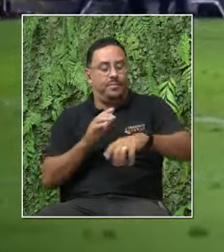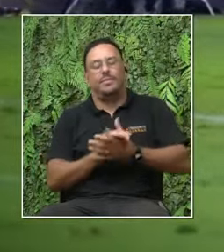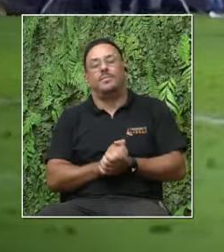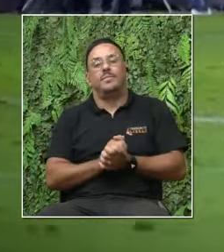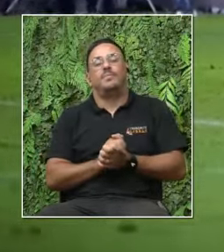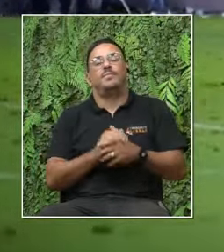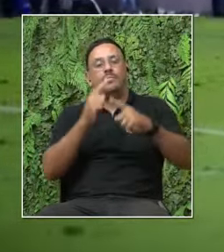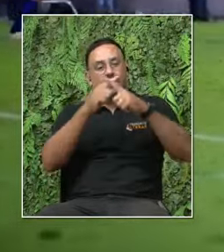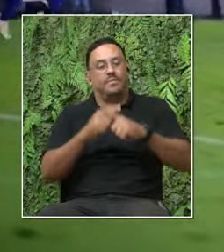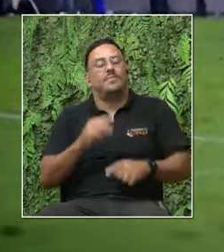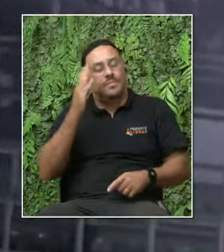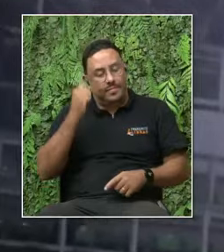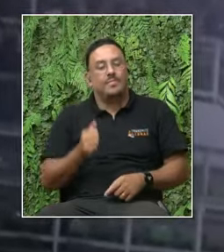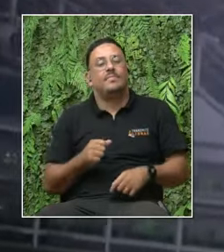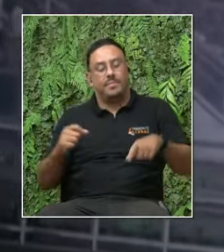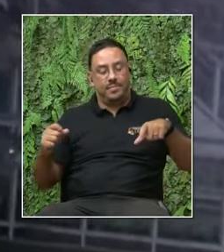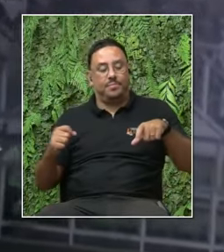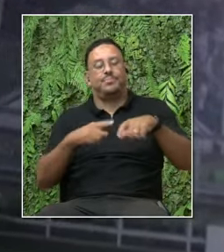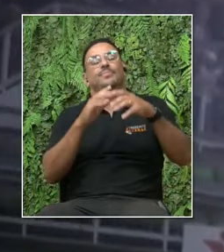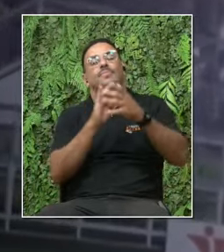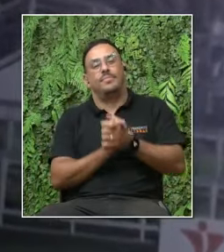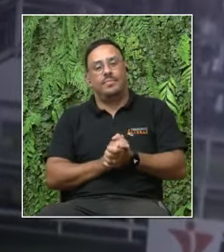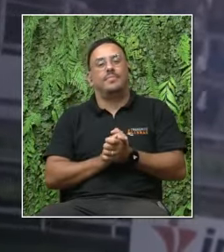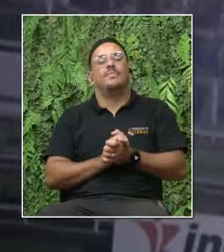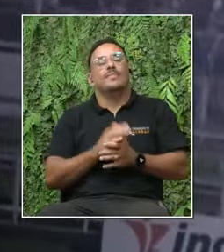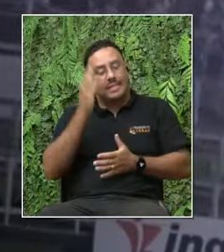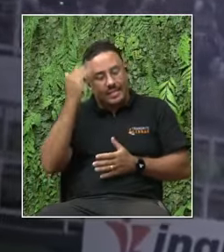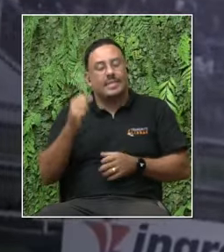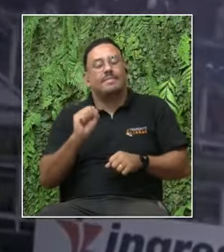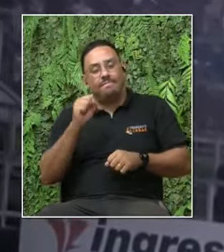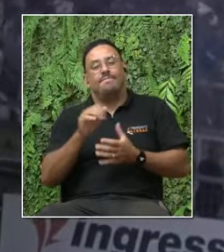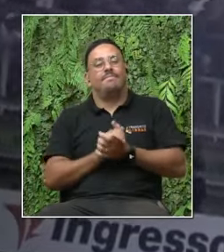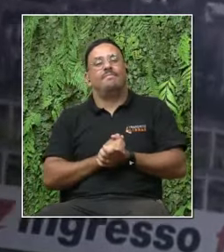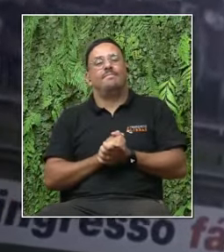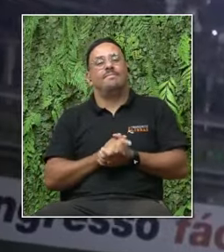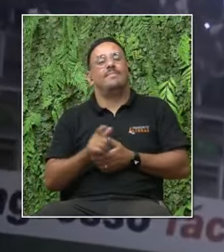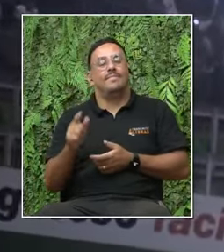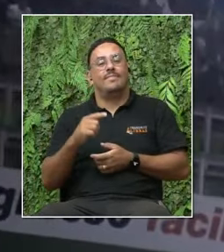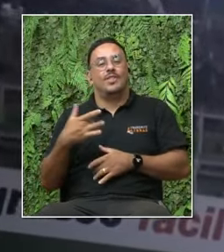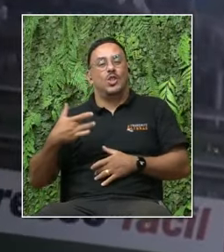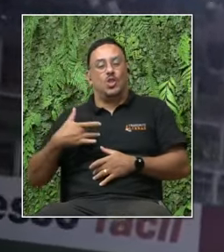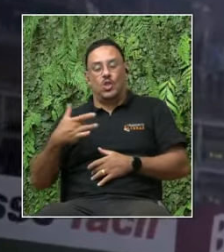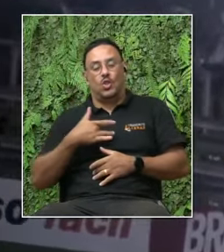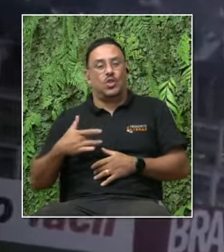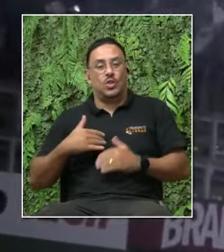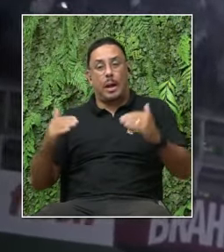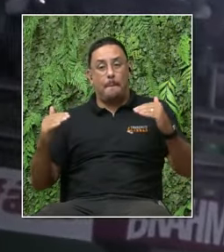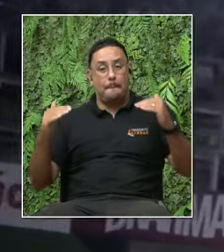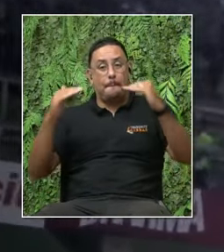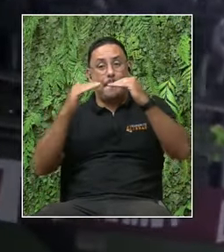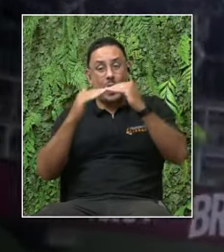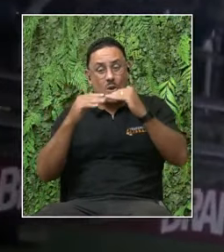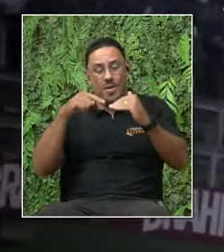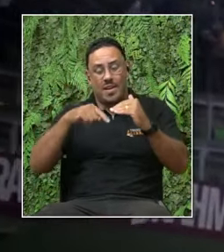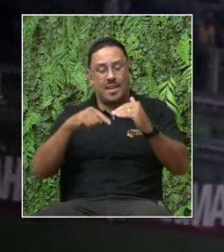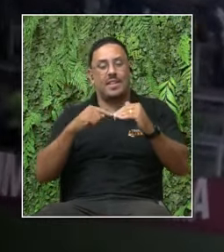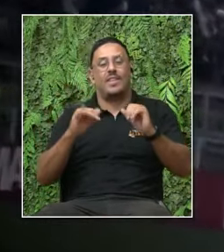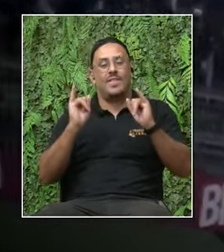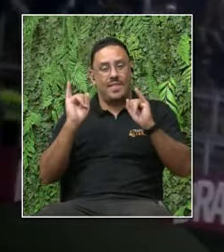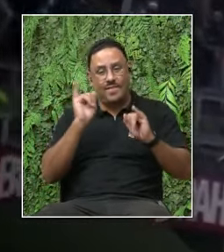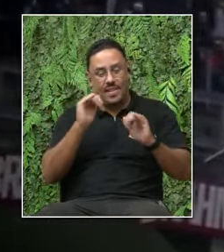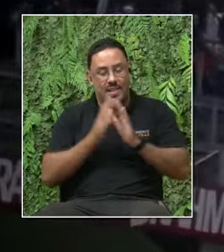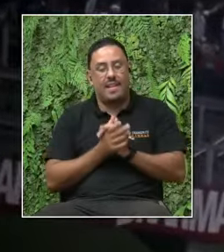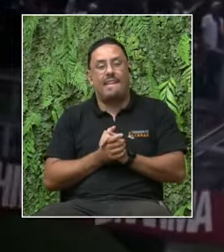campeonato el sab cobrar pênalti é cracaço de bola o cabos jogo aqui no